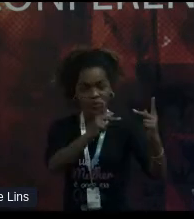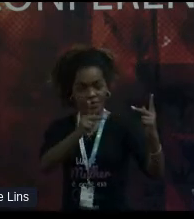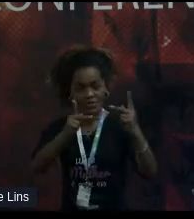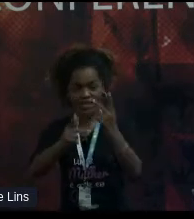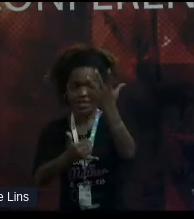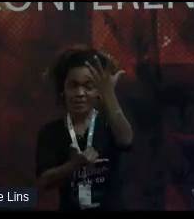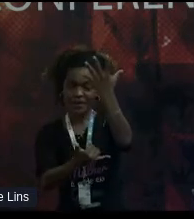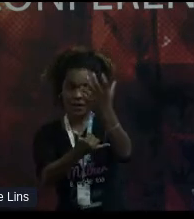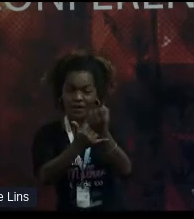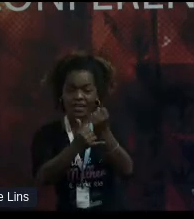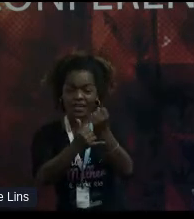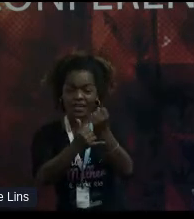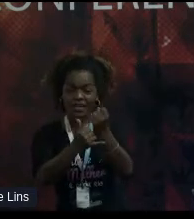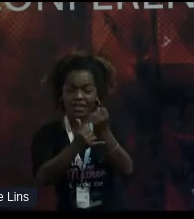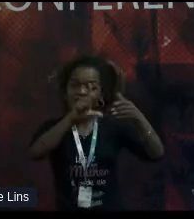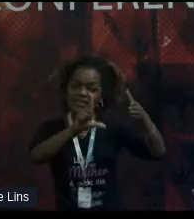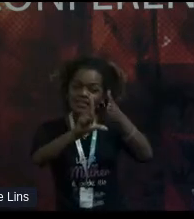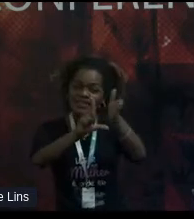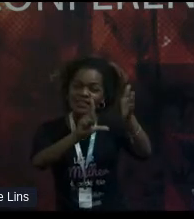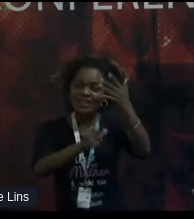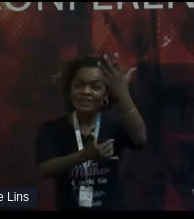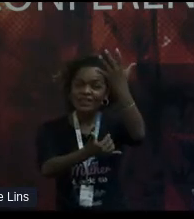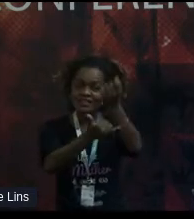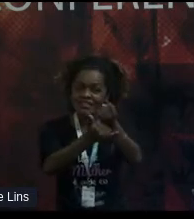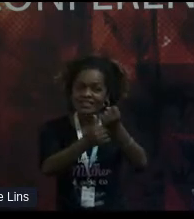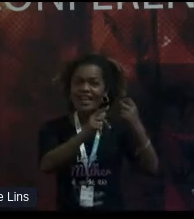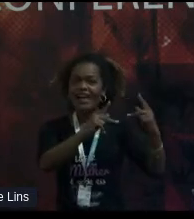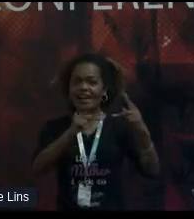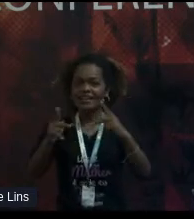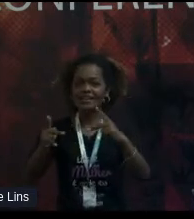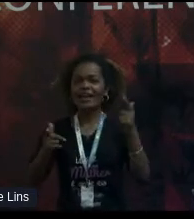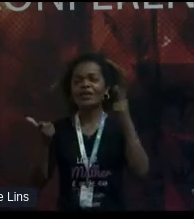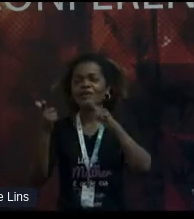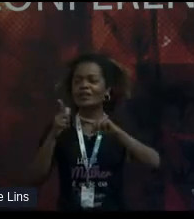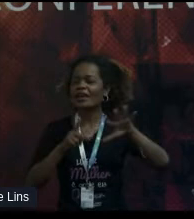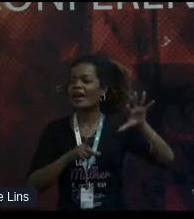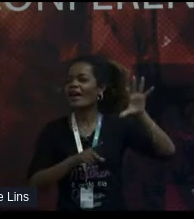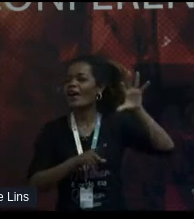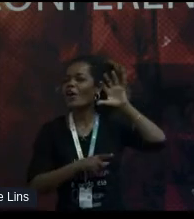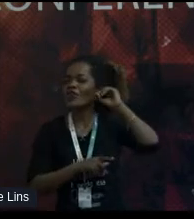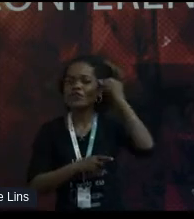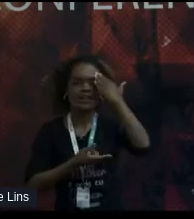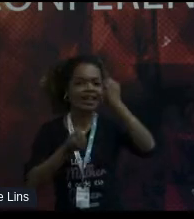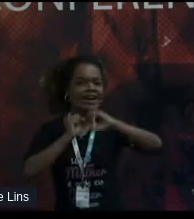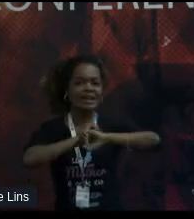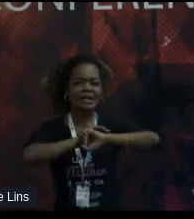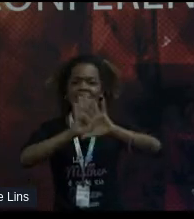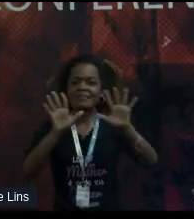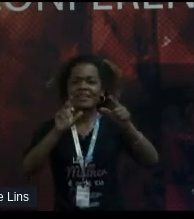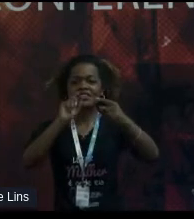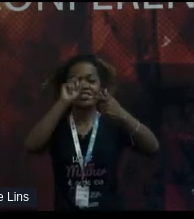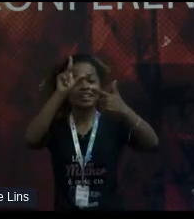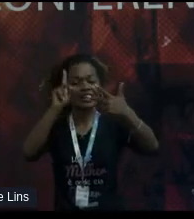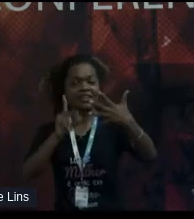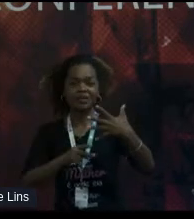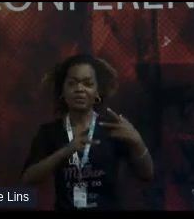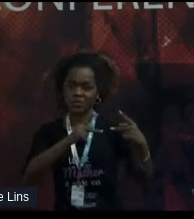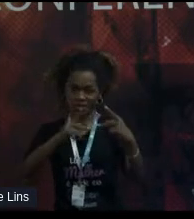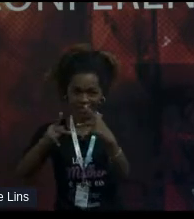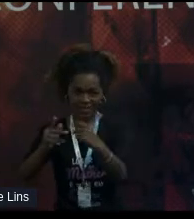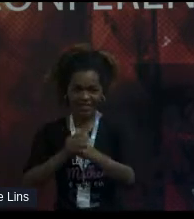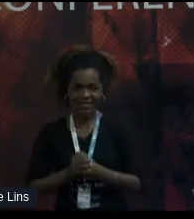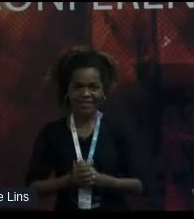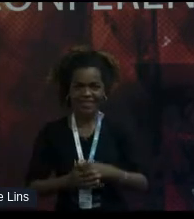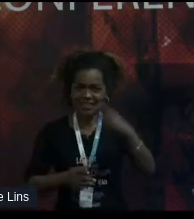depois navegando pelos links, ele consegue ouvir claramente e entender do que se trata cada um daqueles links. Solta o play.